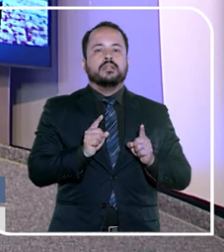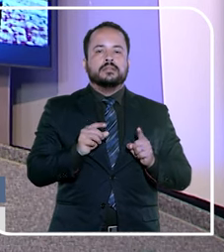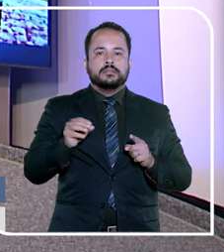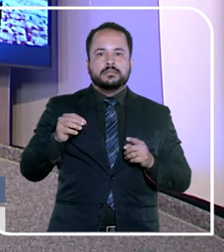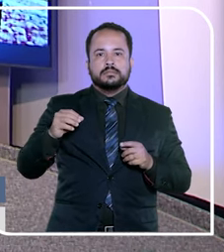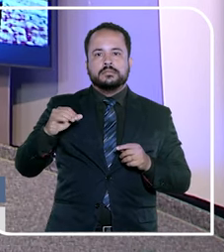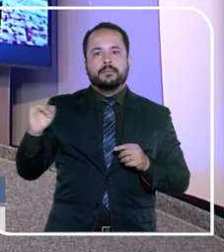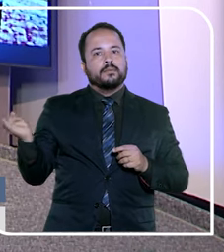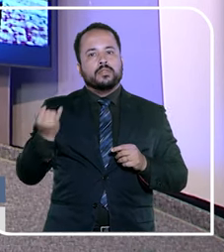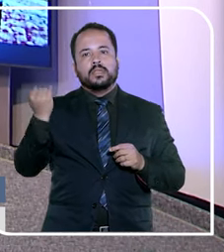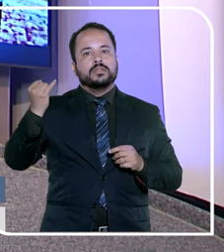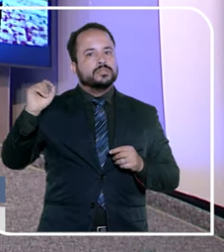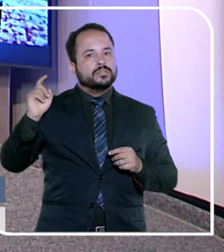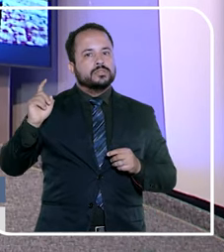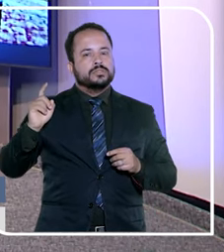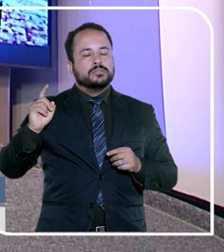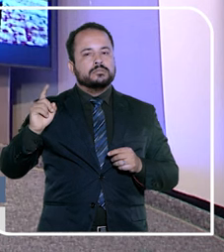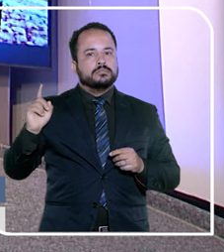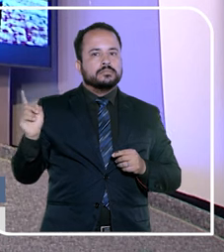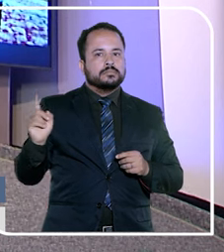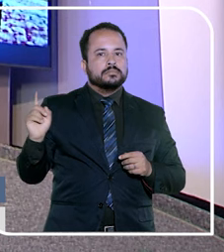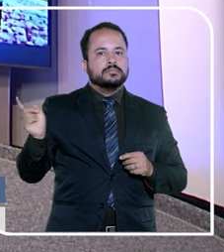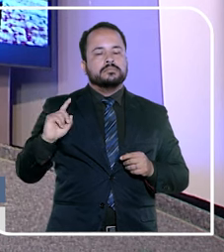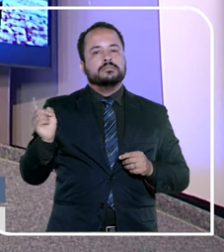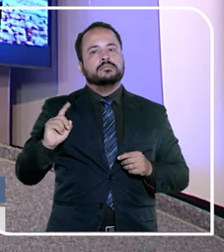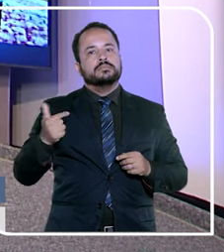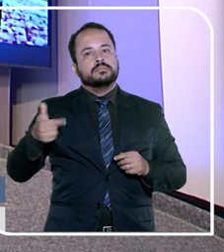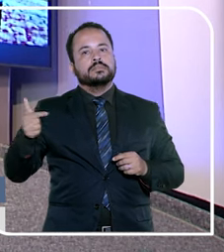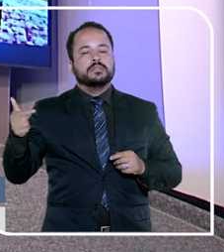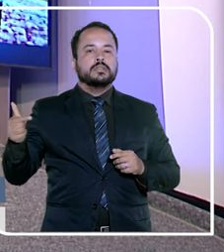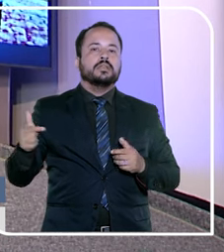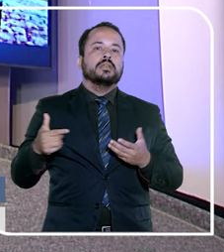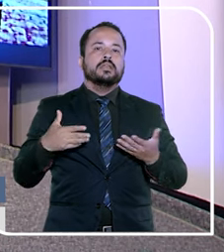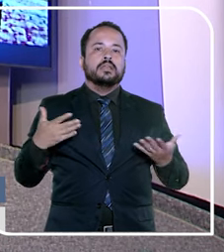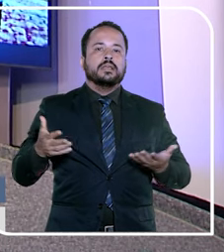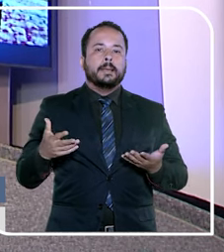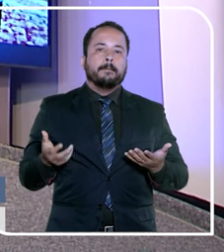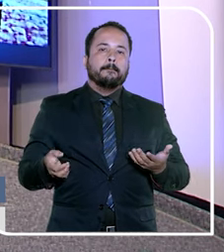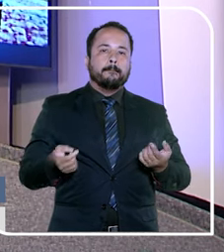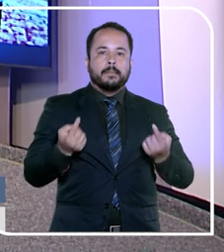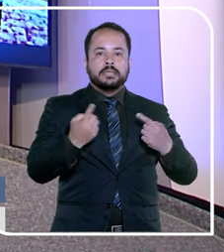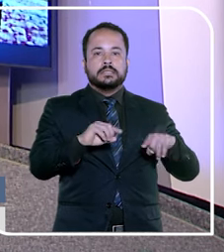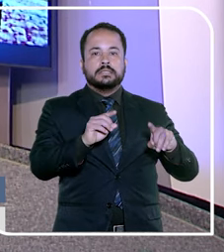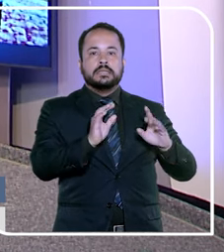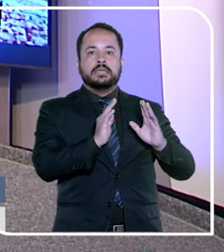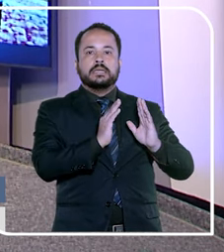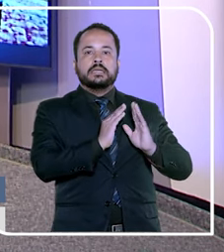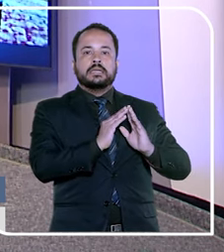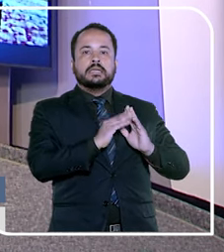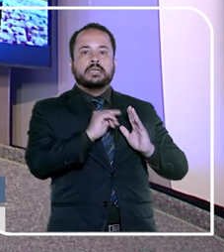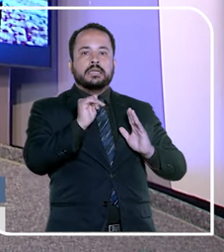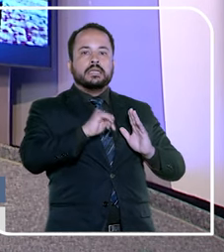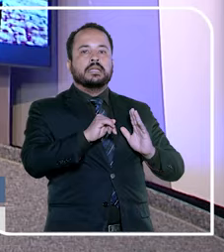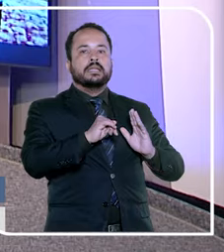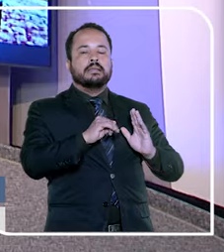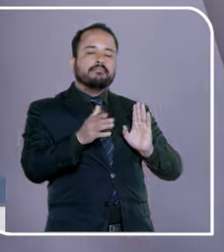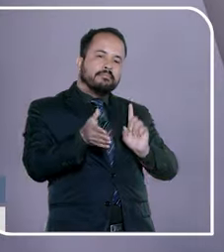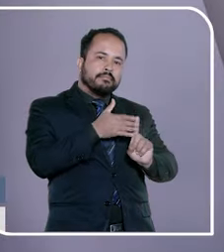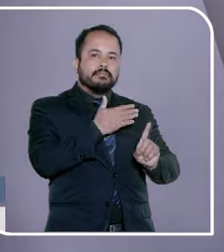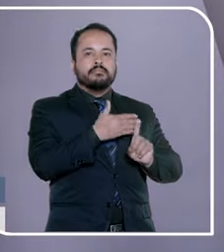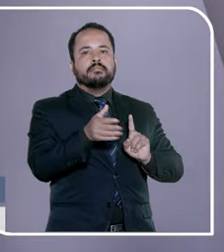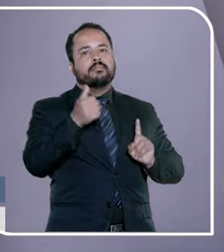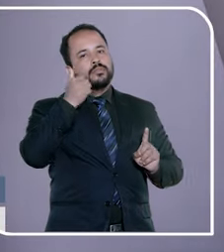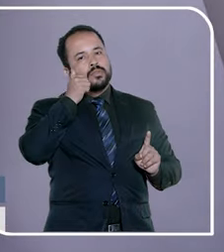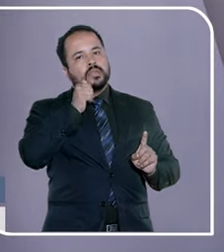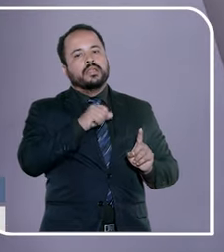crimes ou contravenções penais praticados contra a mulher no âmbito das relações domésticas Só para constar